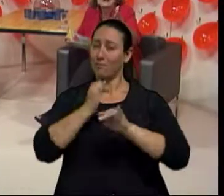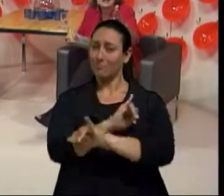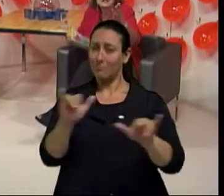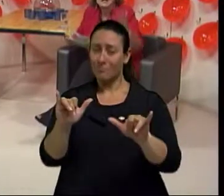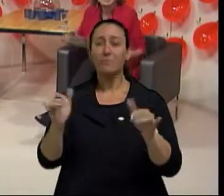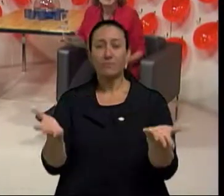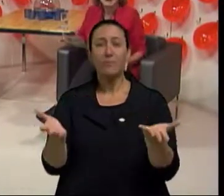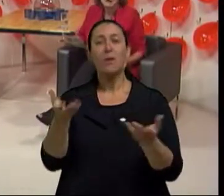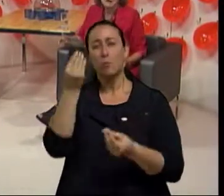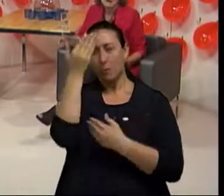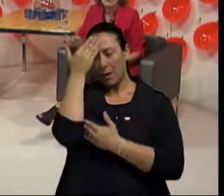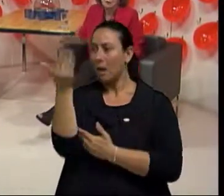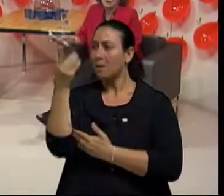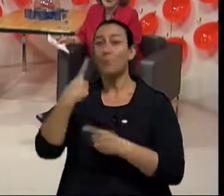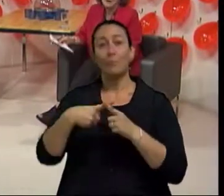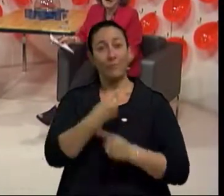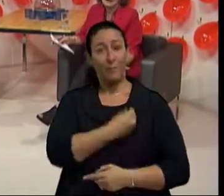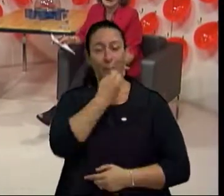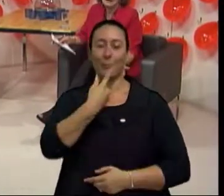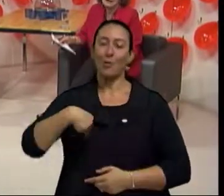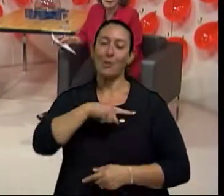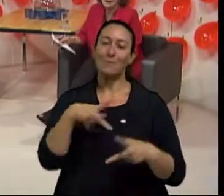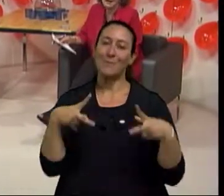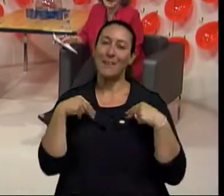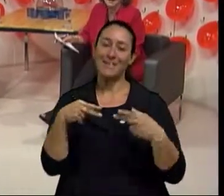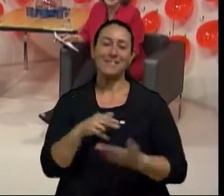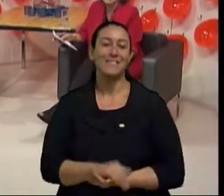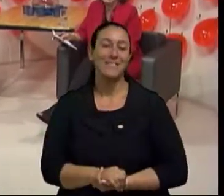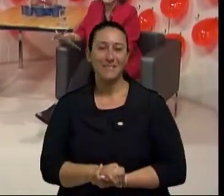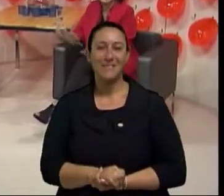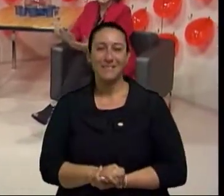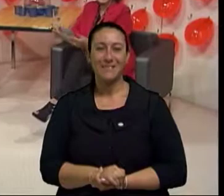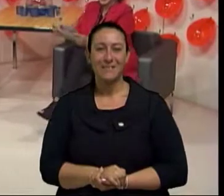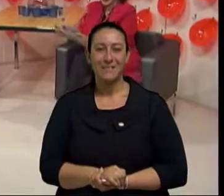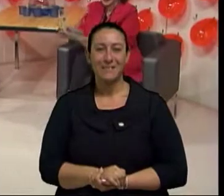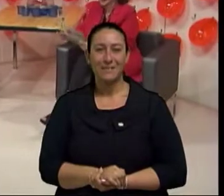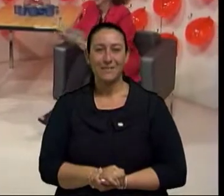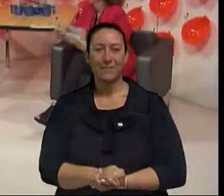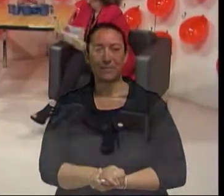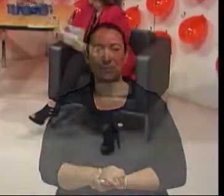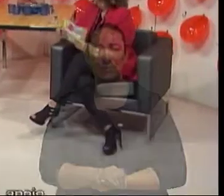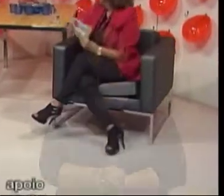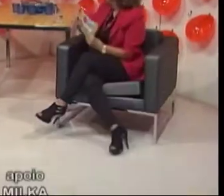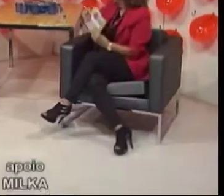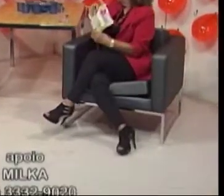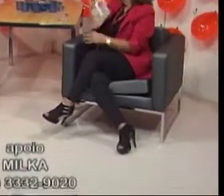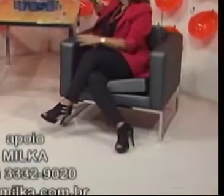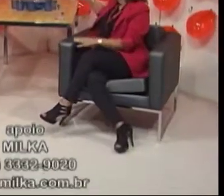muito obrigada a vocês e viva bem, porque a gente merece, né?